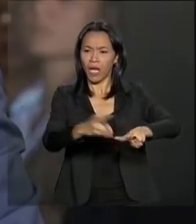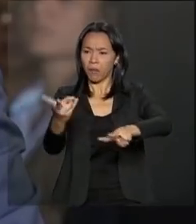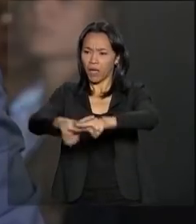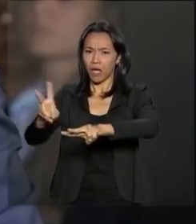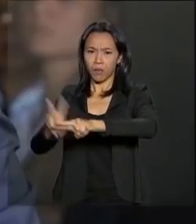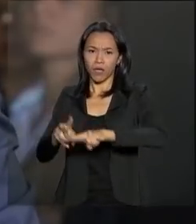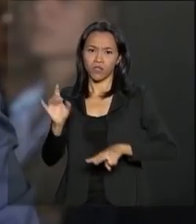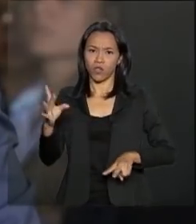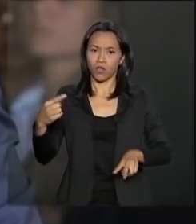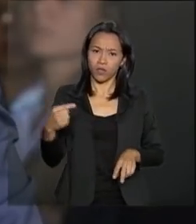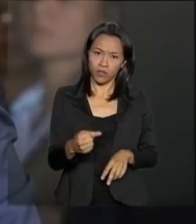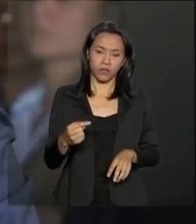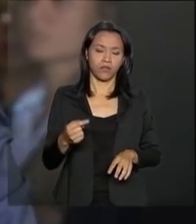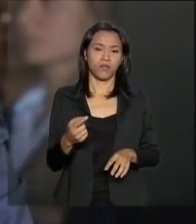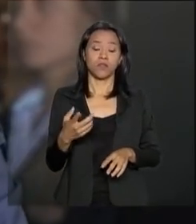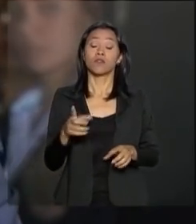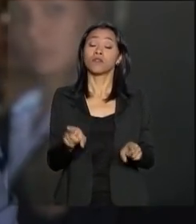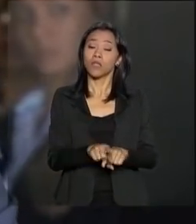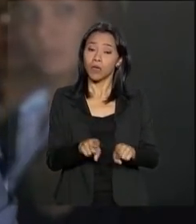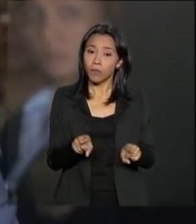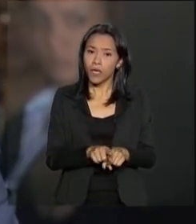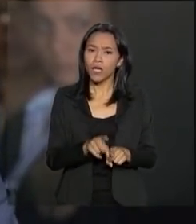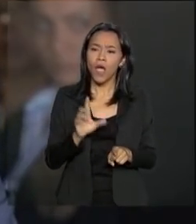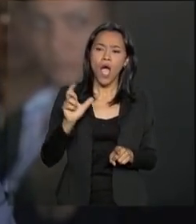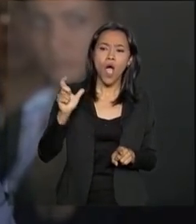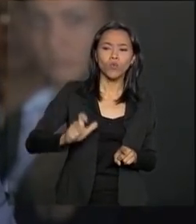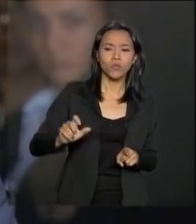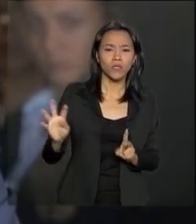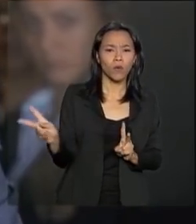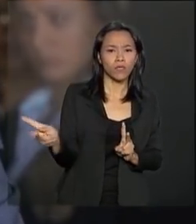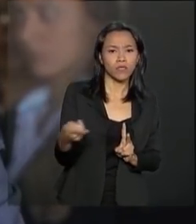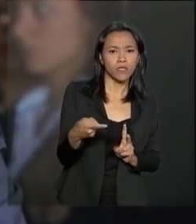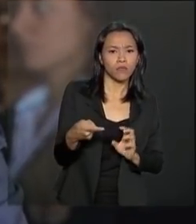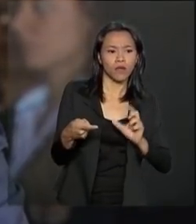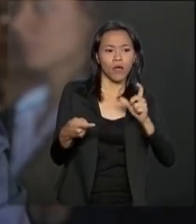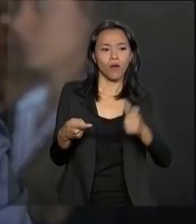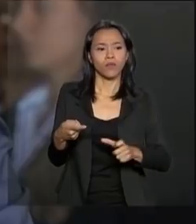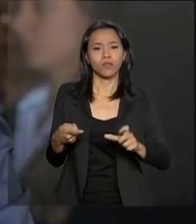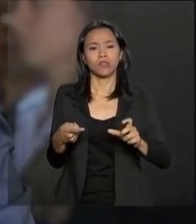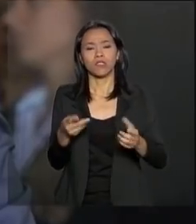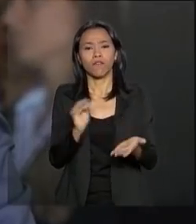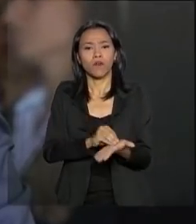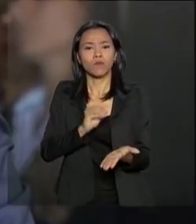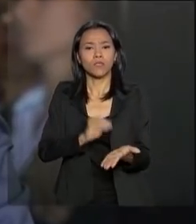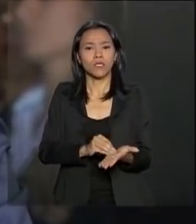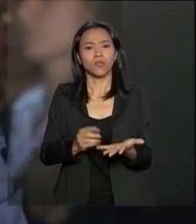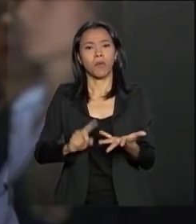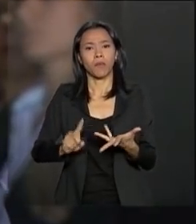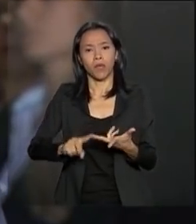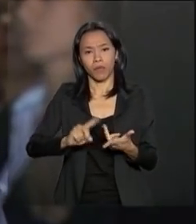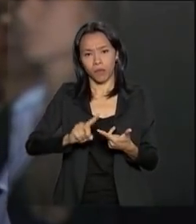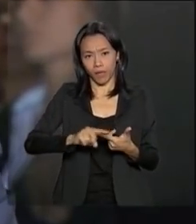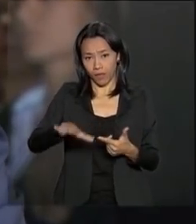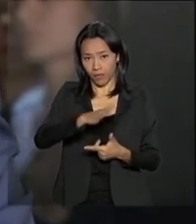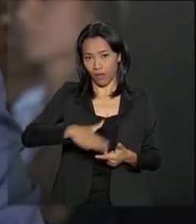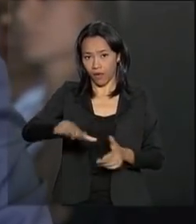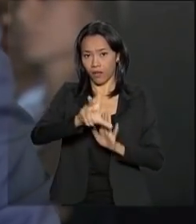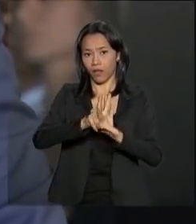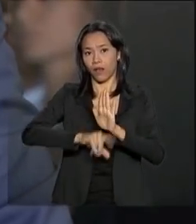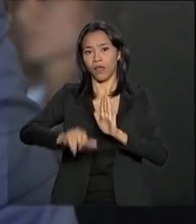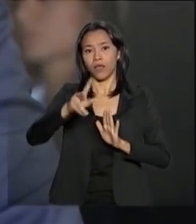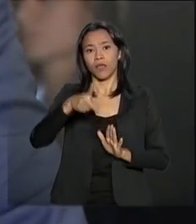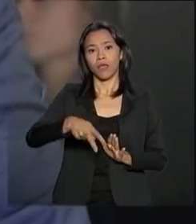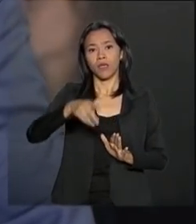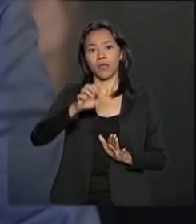Pretende-se, enfrentar os pontos de estrangulamento da legislação penal e processual penal que